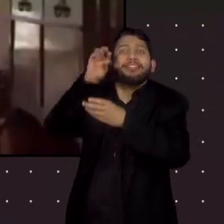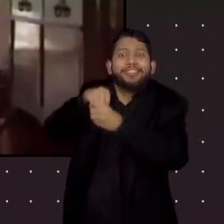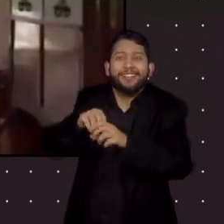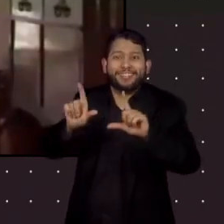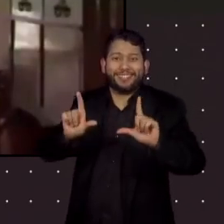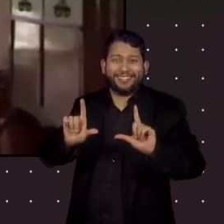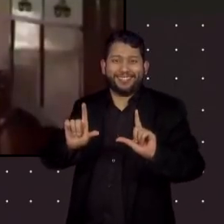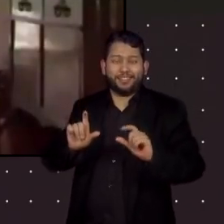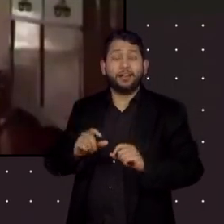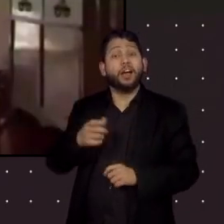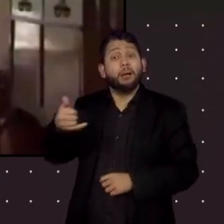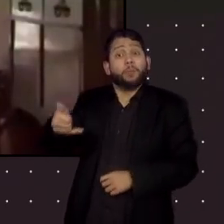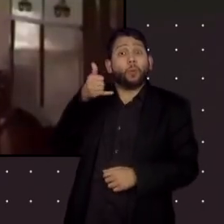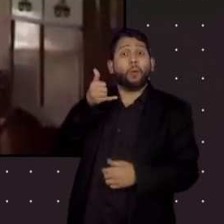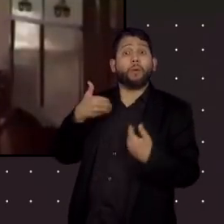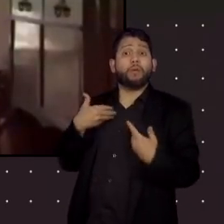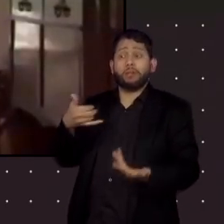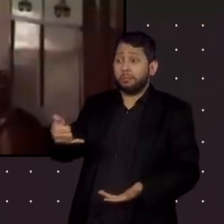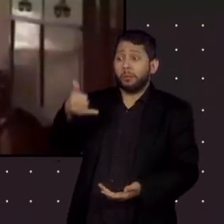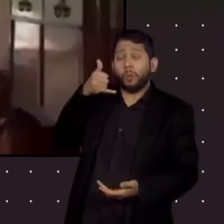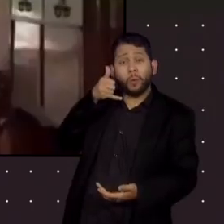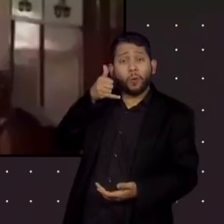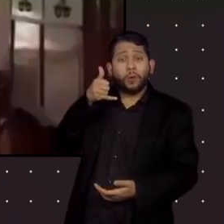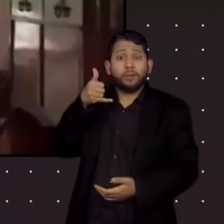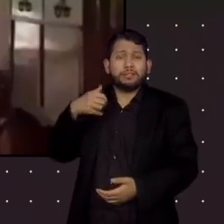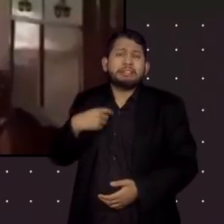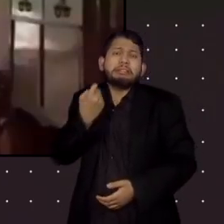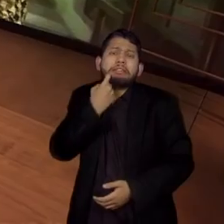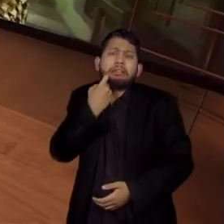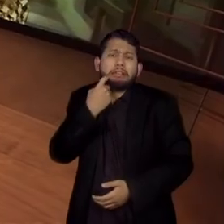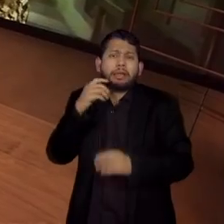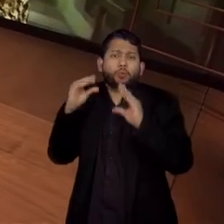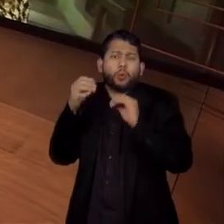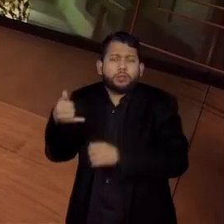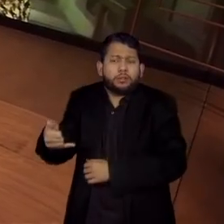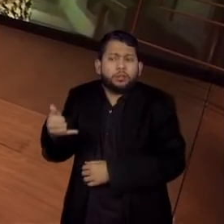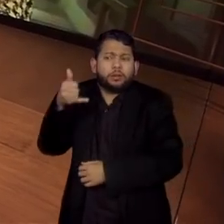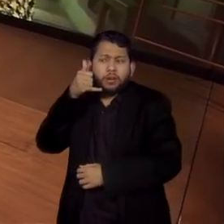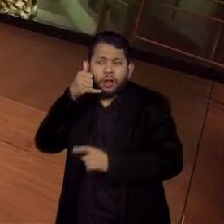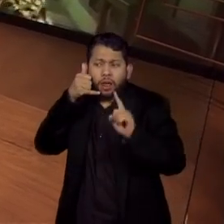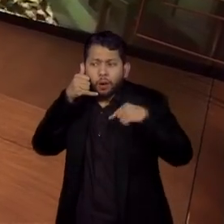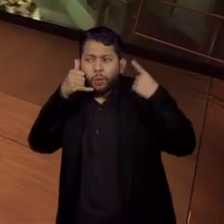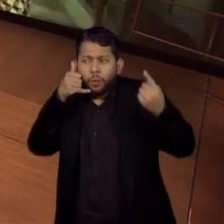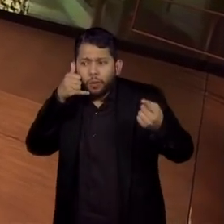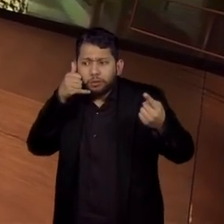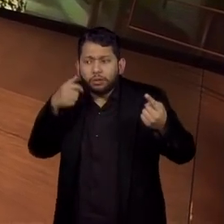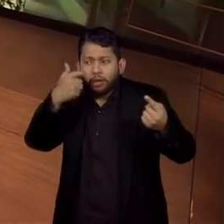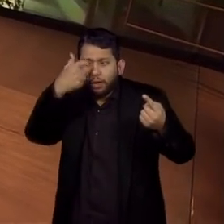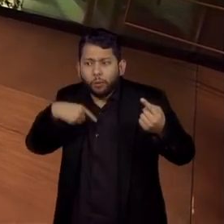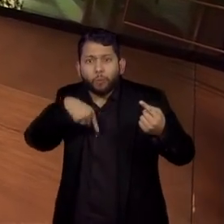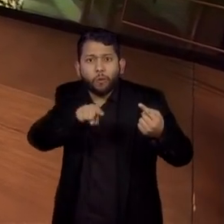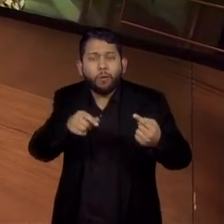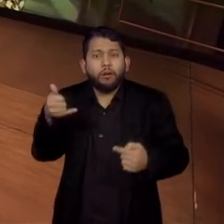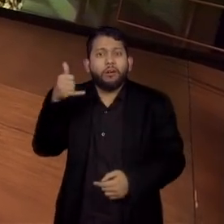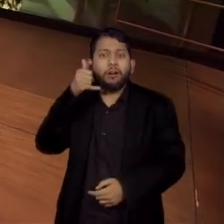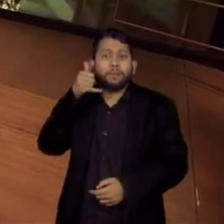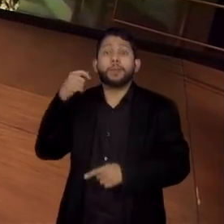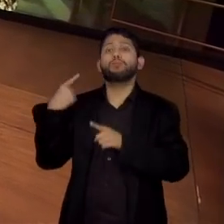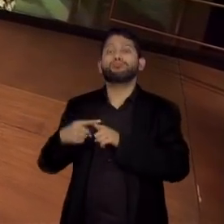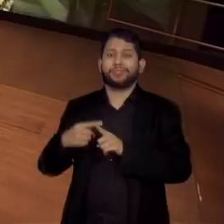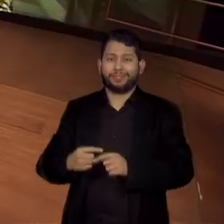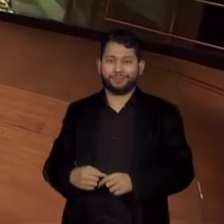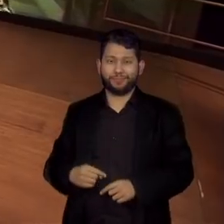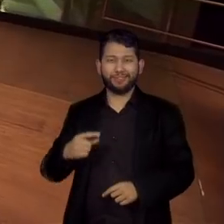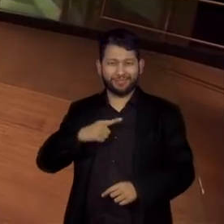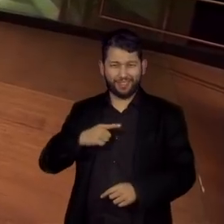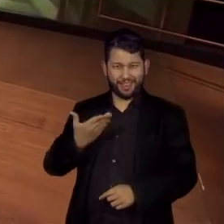Aí recebi um telefonema, na sexta-feira próxima era para estar lá, para me apresentar, porque uma amiga